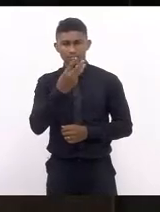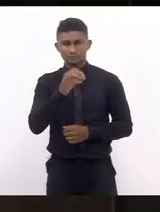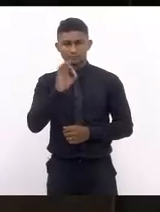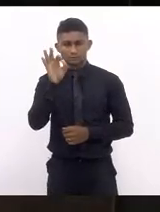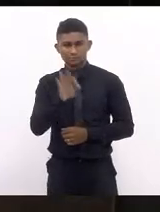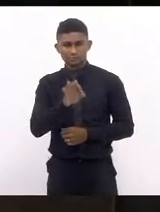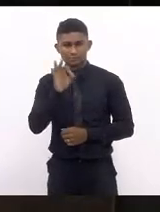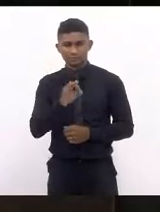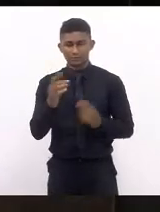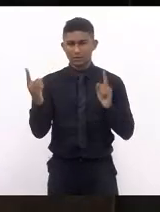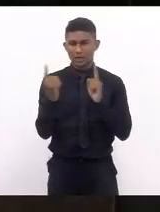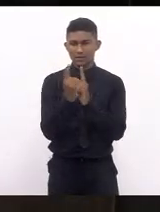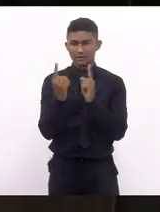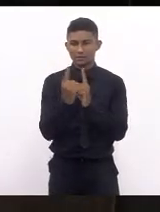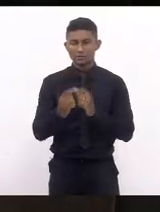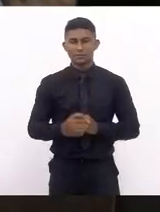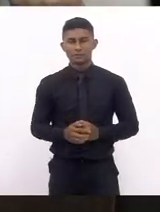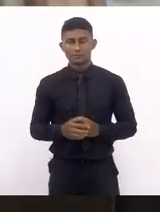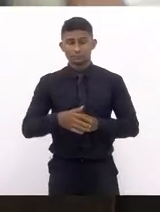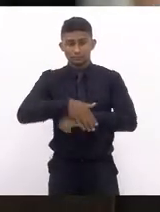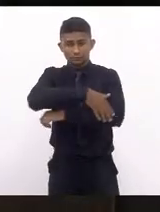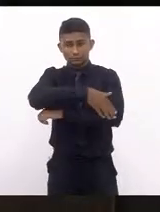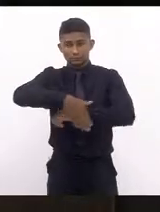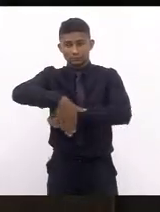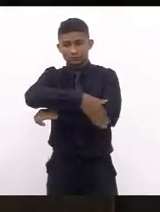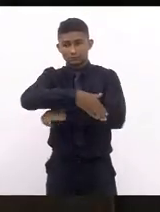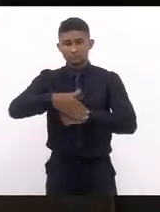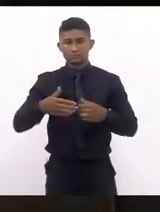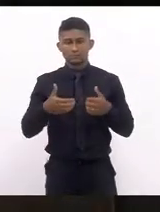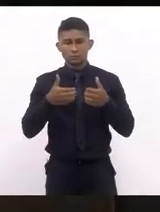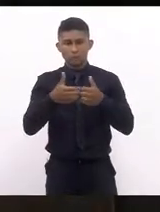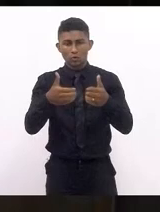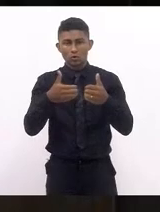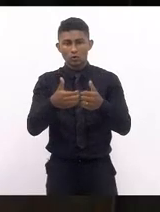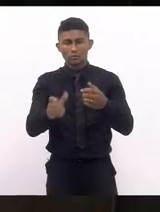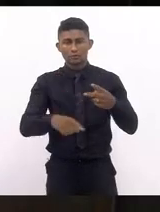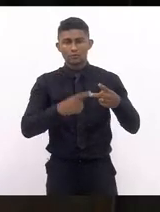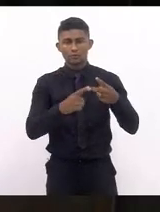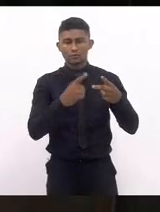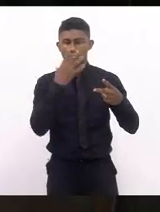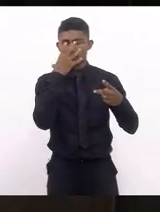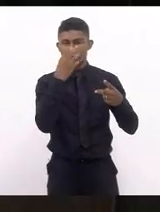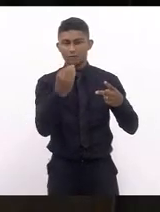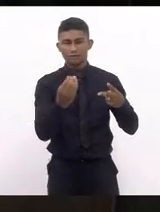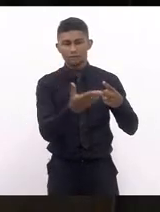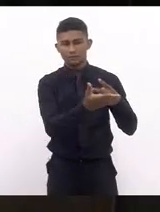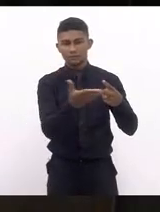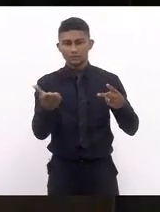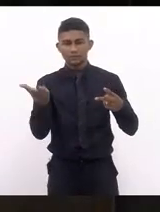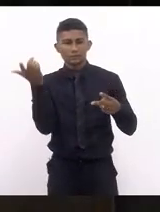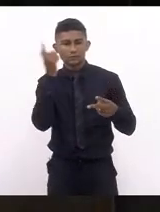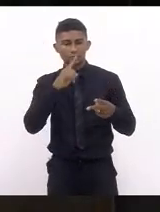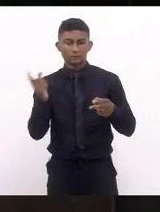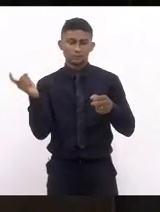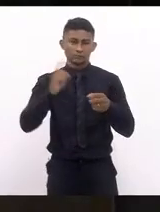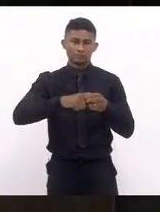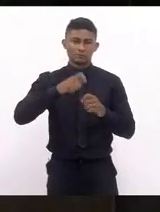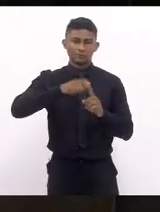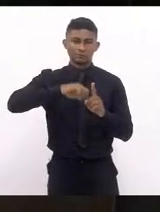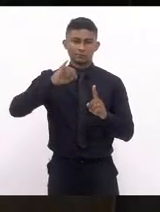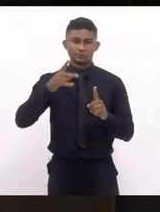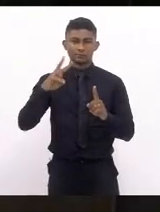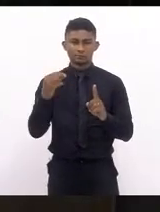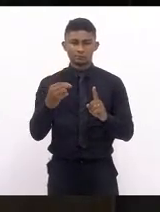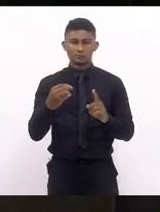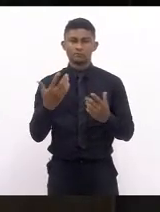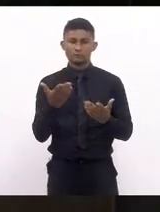trinta por cento dos atendimentos nas ruas os ônibus EA van do Consumidor retomaram suas atividades em junho